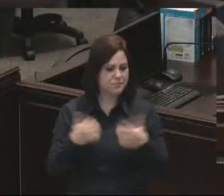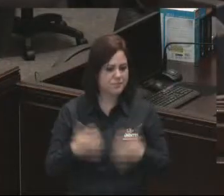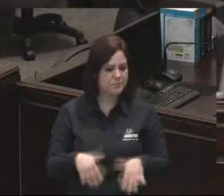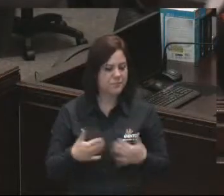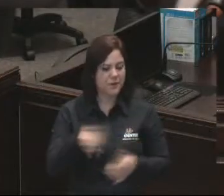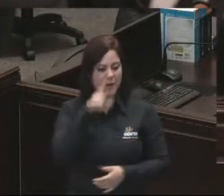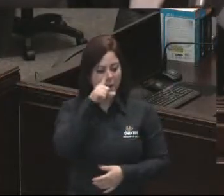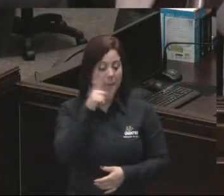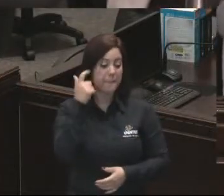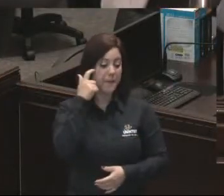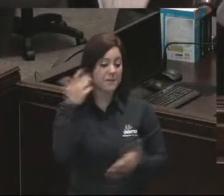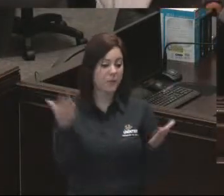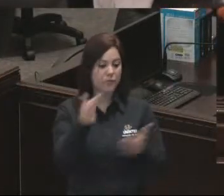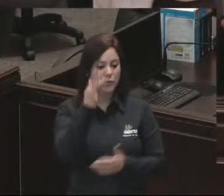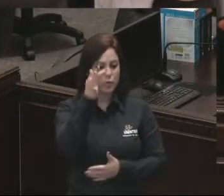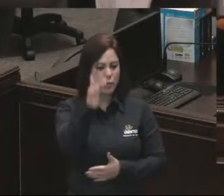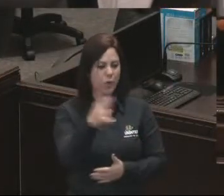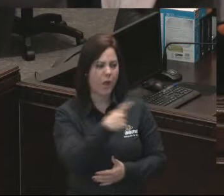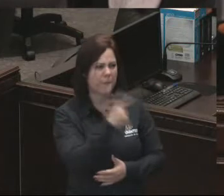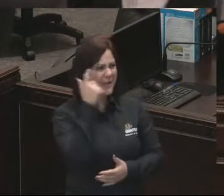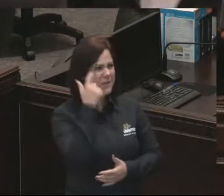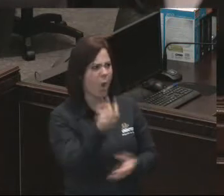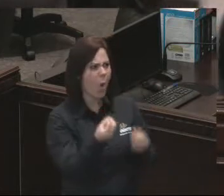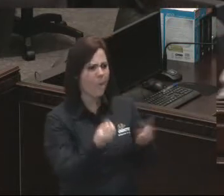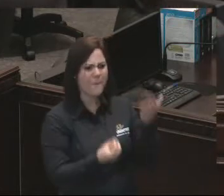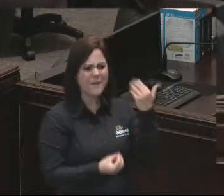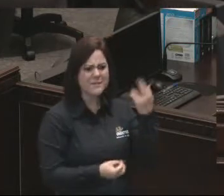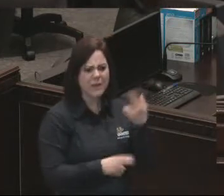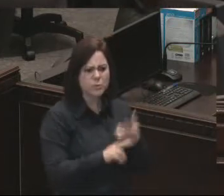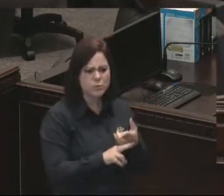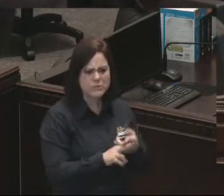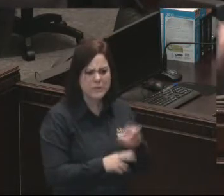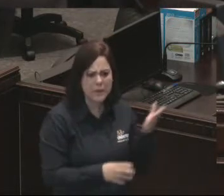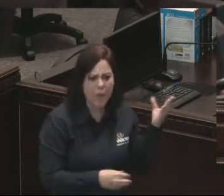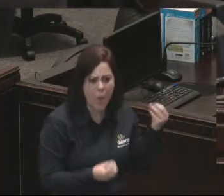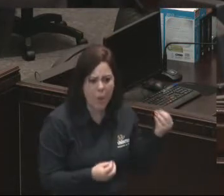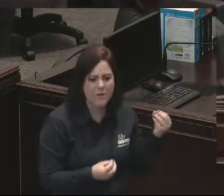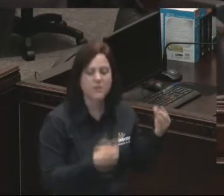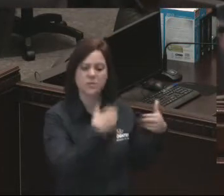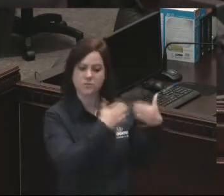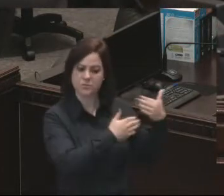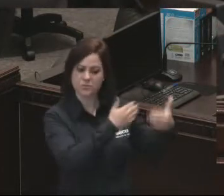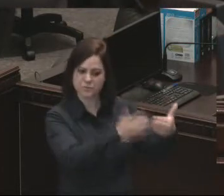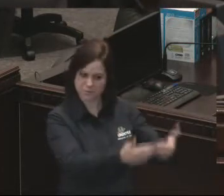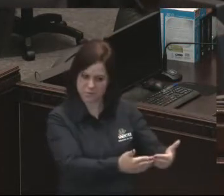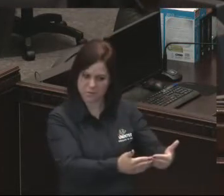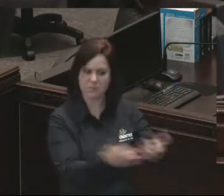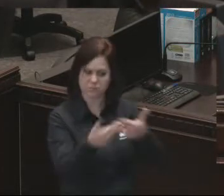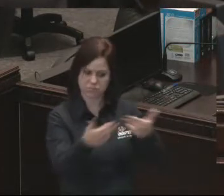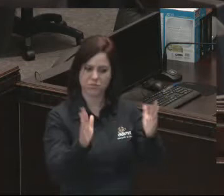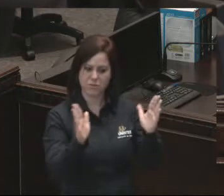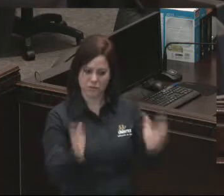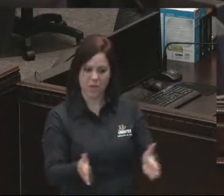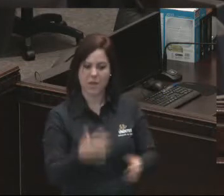alguns anos vão dizer também, nossa, como é que eles usavam isso? Então, foi evoluindo. Né? Então, esses produtos, eles já